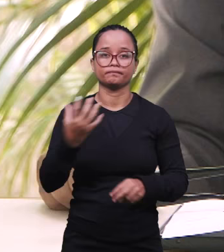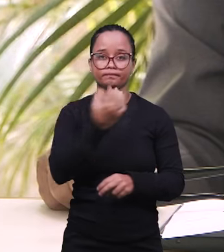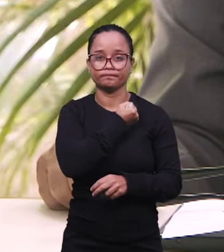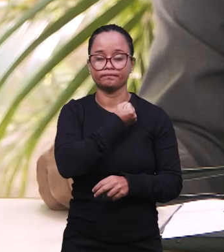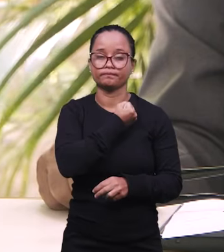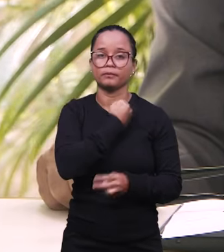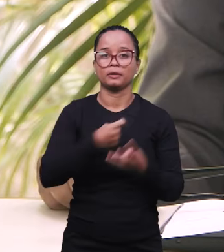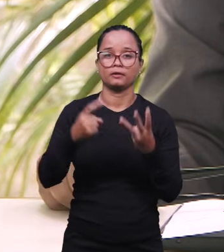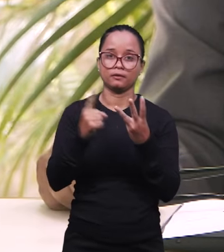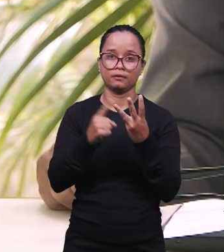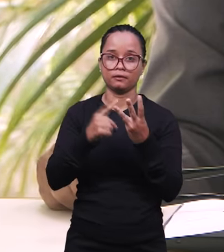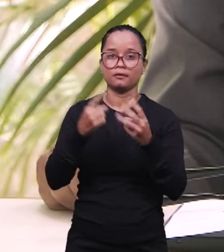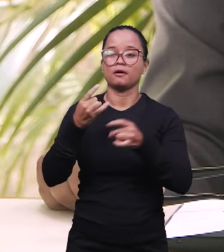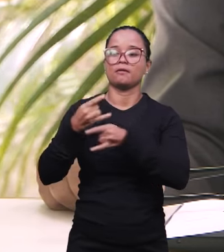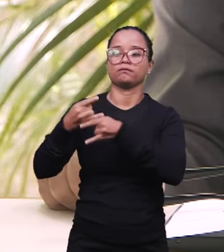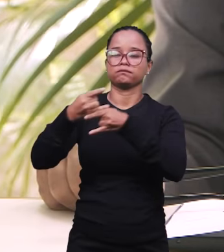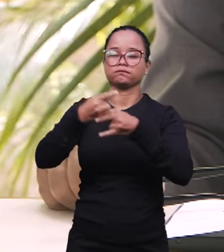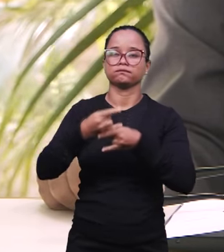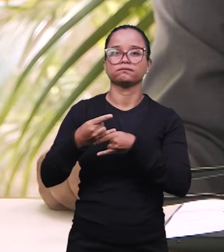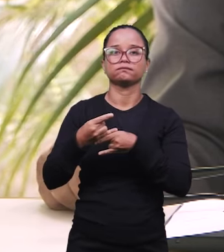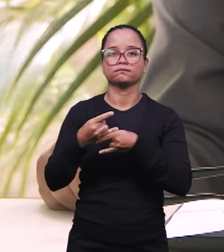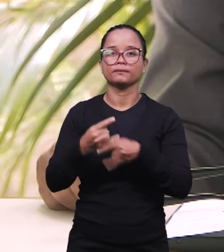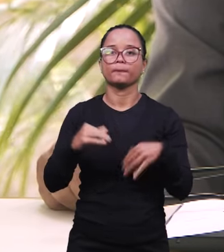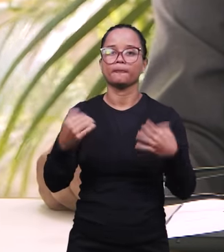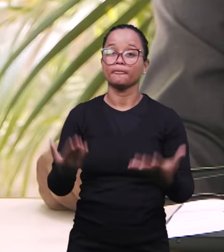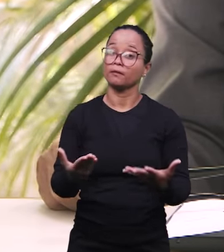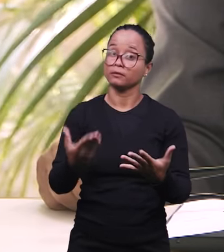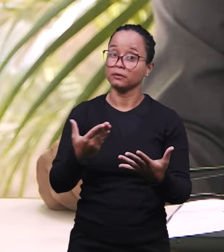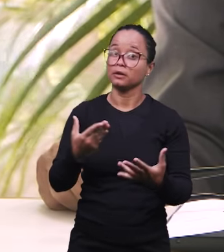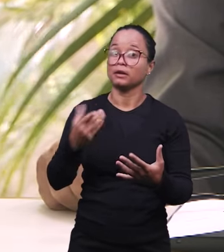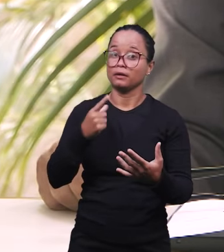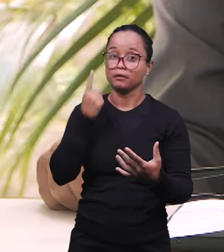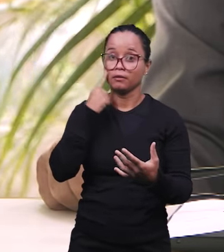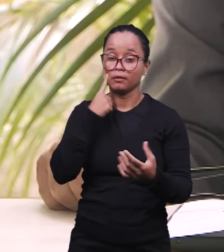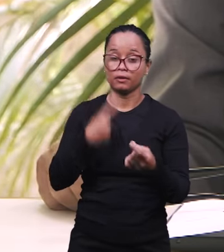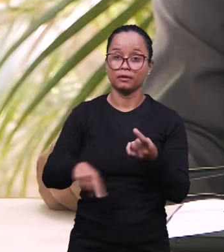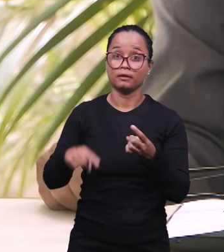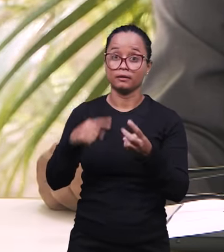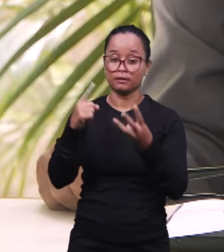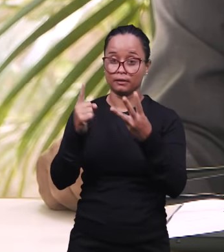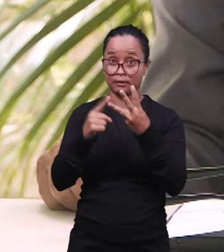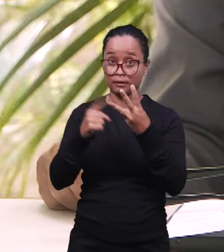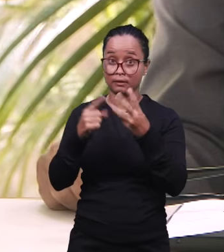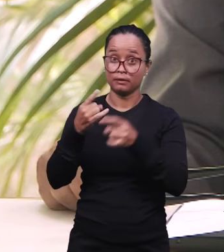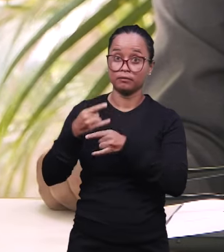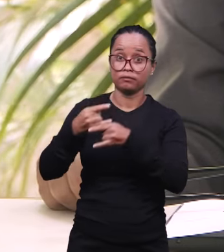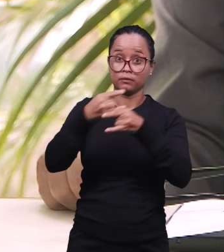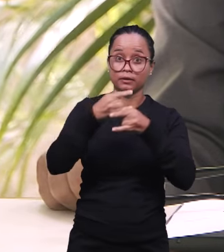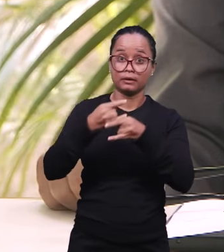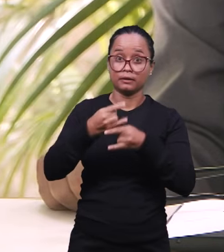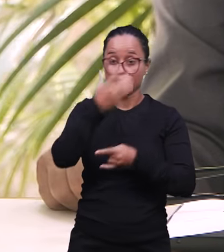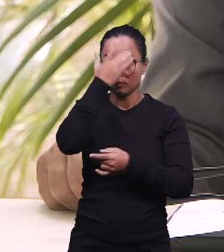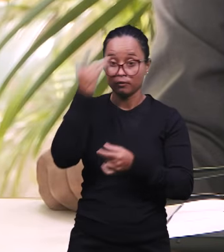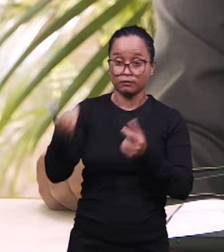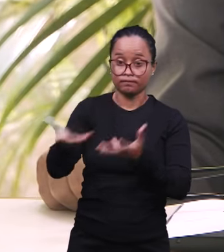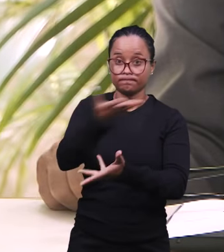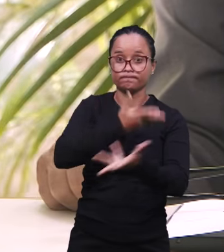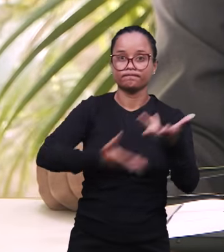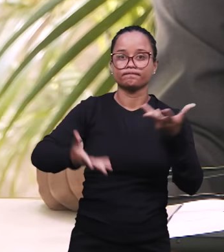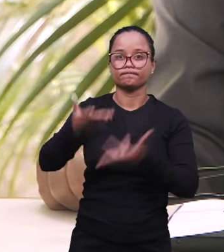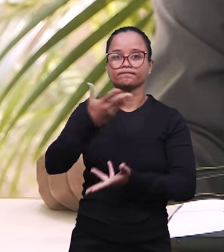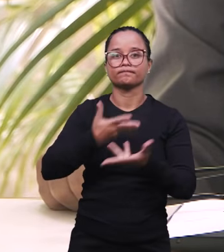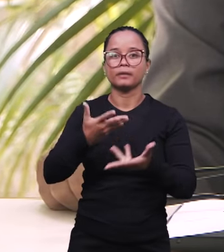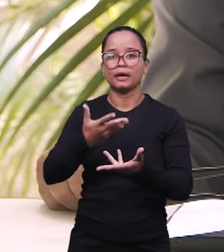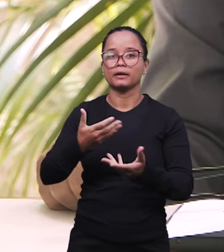salvação, nesta terceira live. E aliás, tratando-se de uma terceira live, eu quero te recomendar que aqueles que não